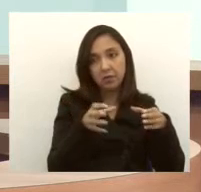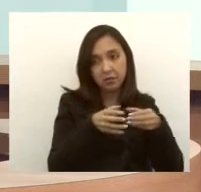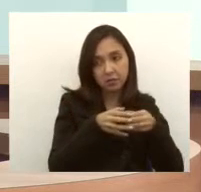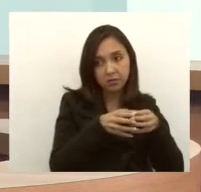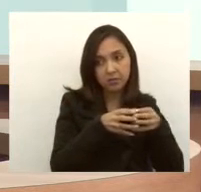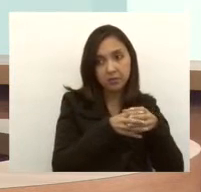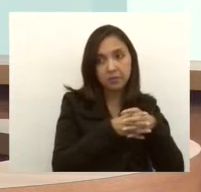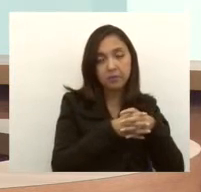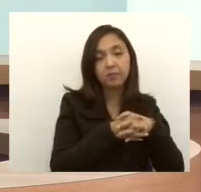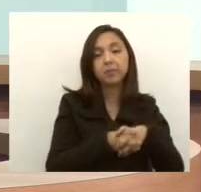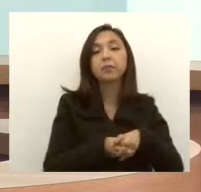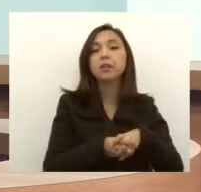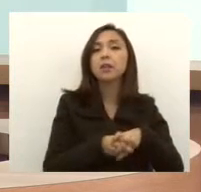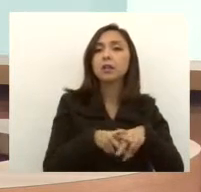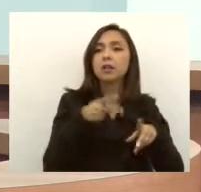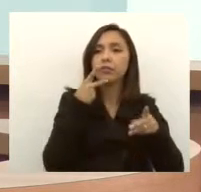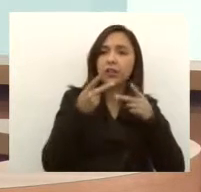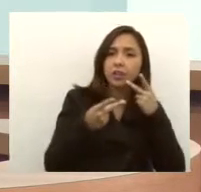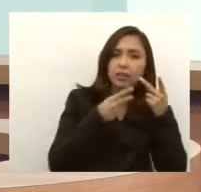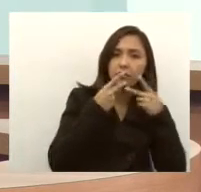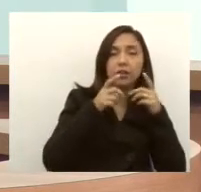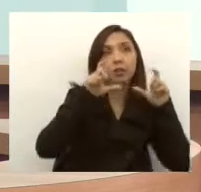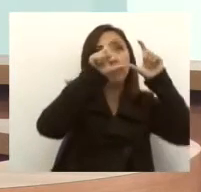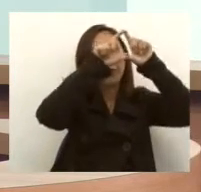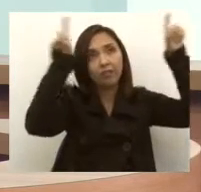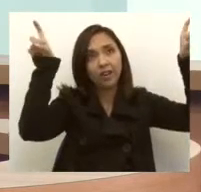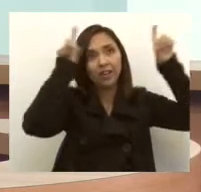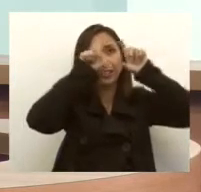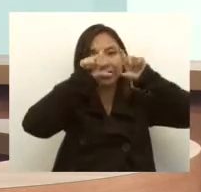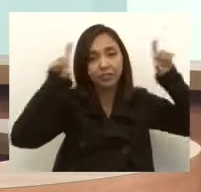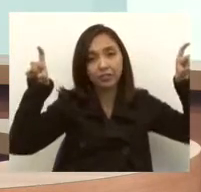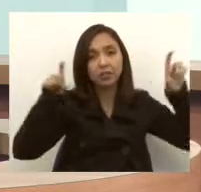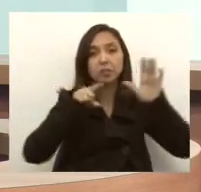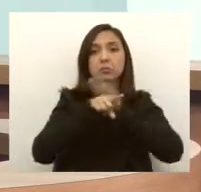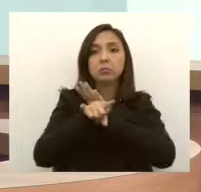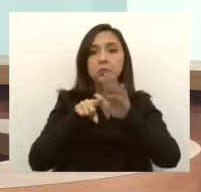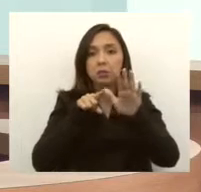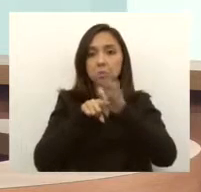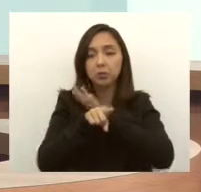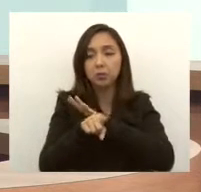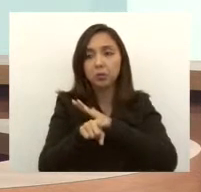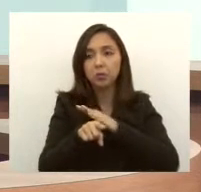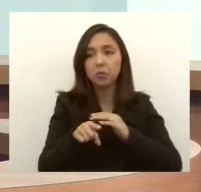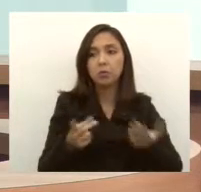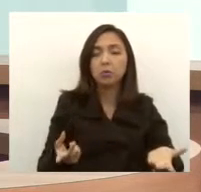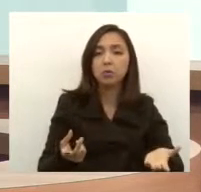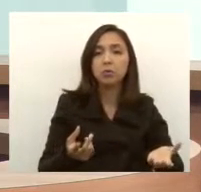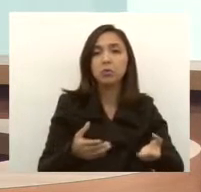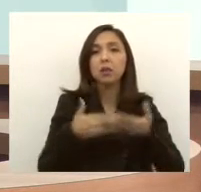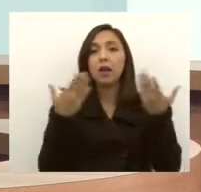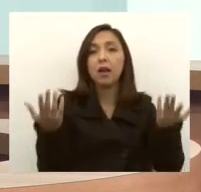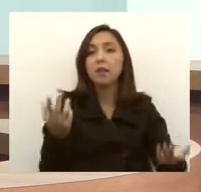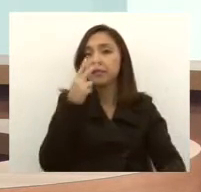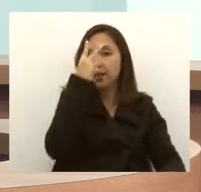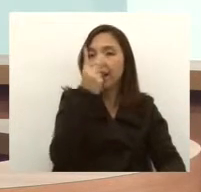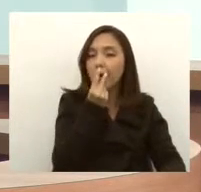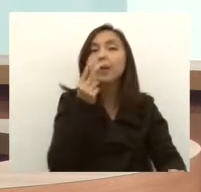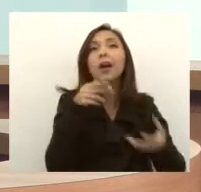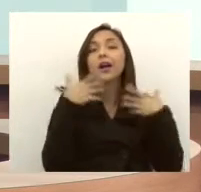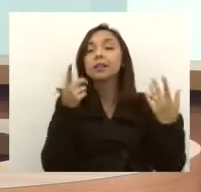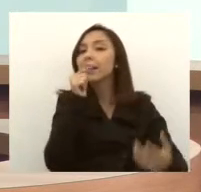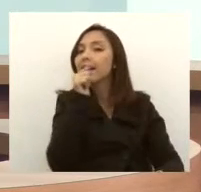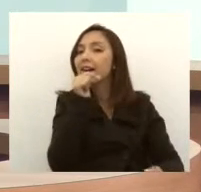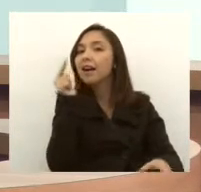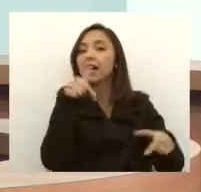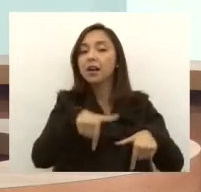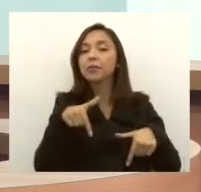Guarulhos, enche de faixa a cidade, perguntando, Geraldo Alckmin, cadê a água de Guarulhos? Eu